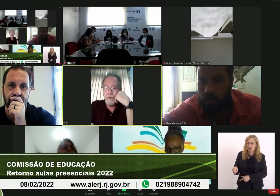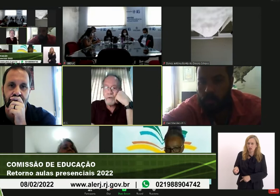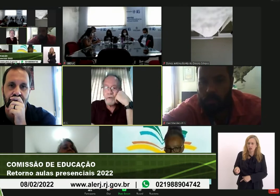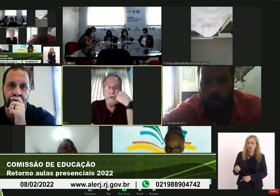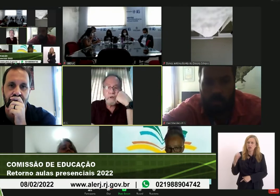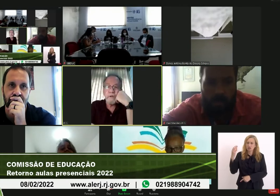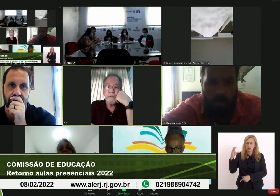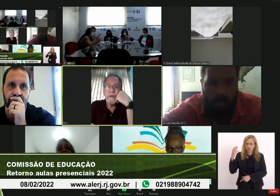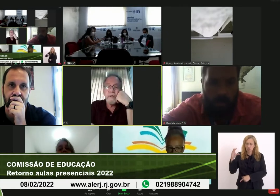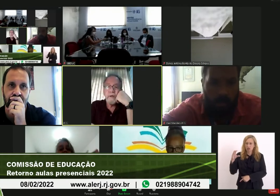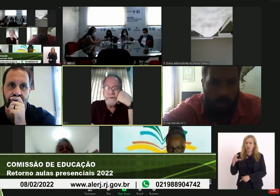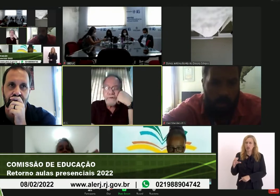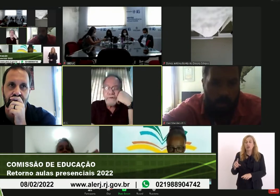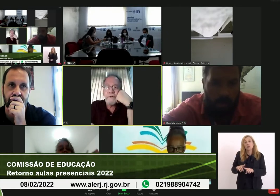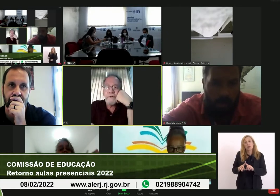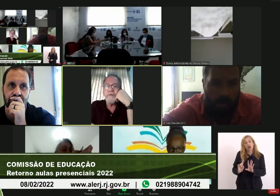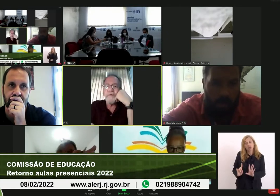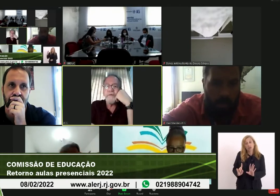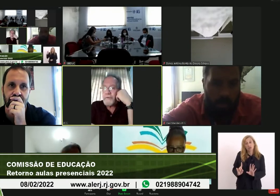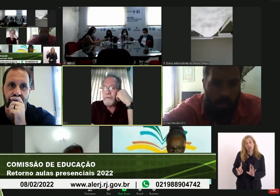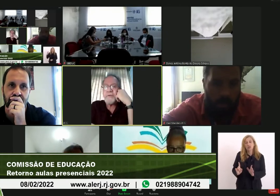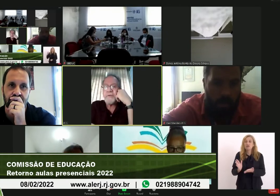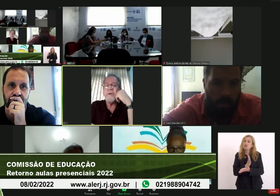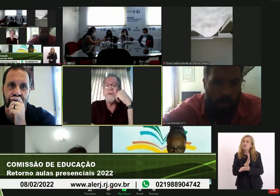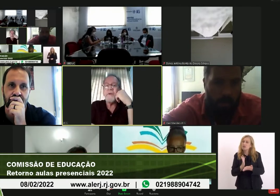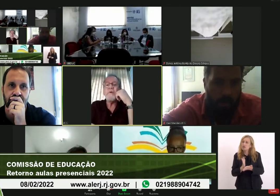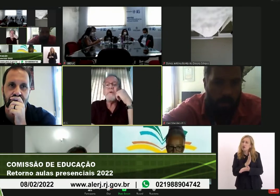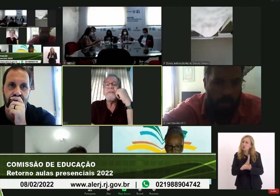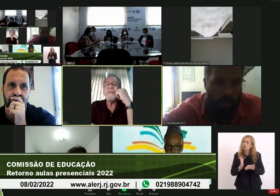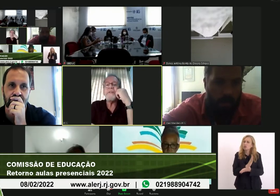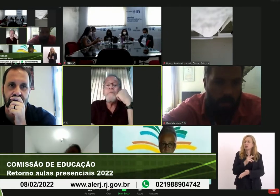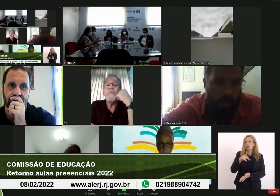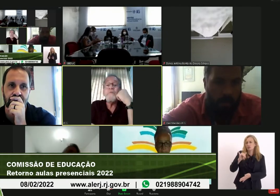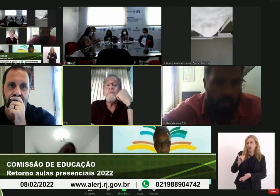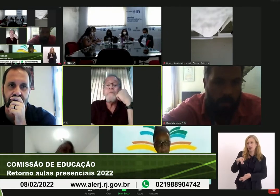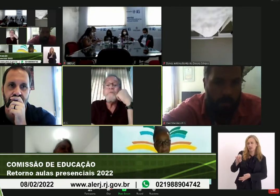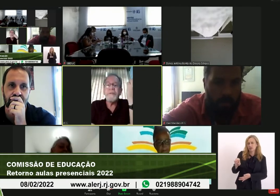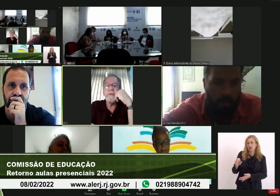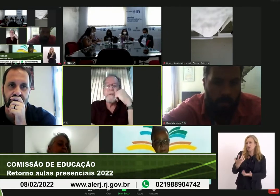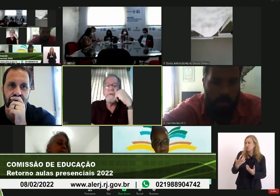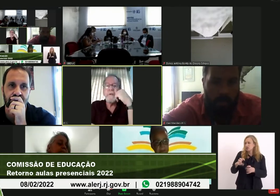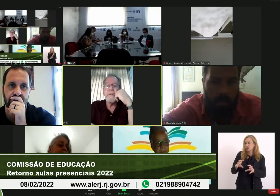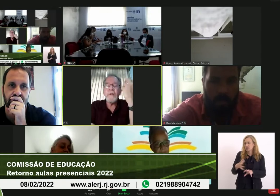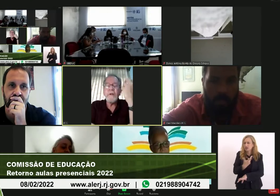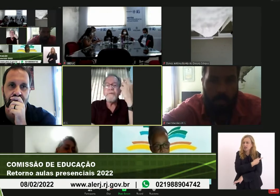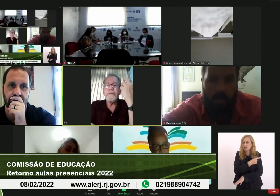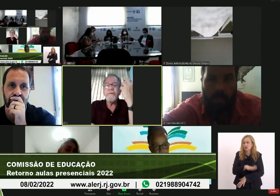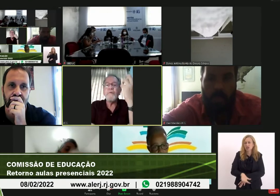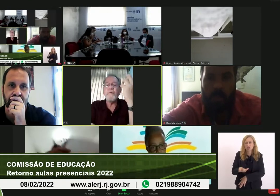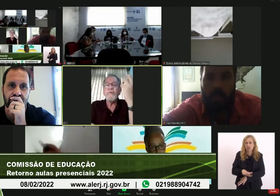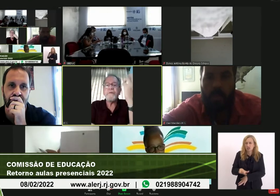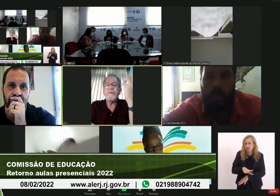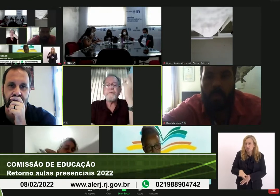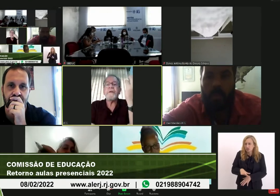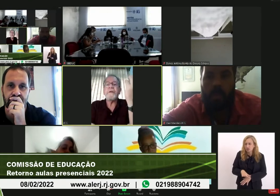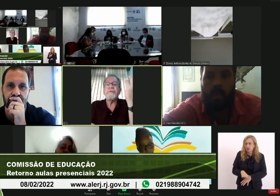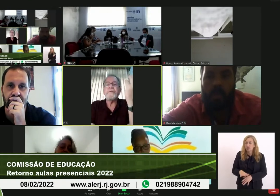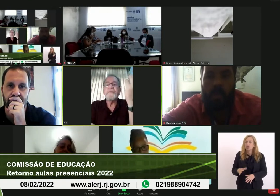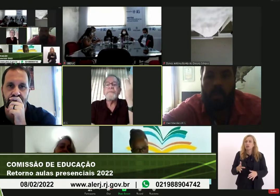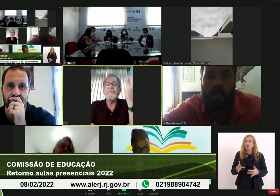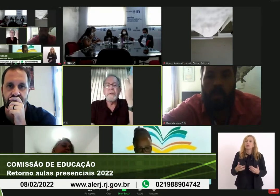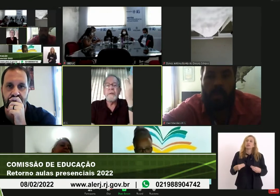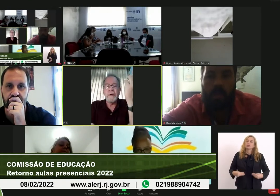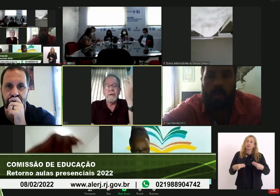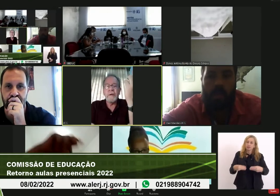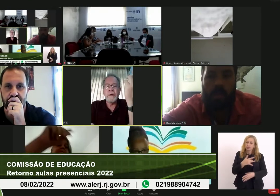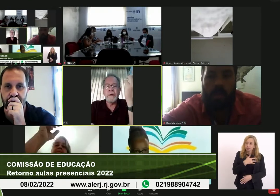Niterói foi alta, entretanto, vários pais tiveram problema em saber e com as crianças. Porque na hora que você tem um ministro da Saúde,